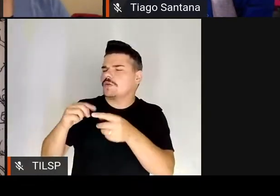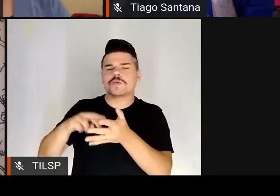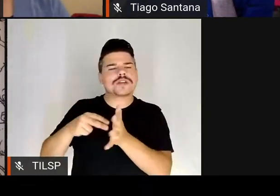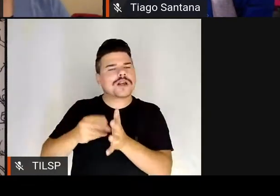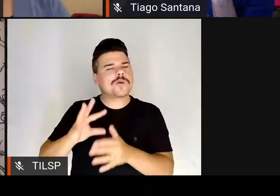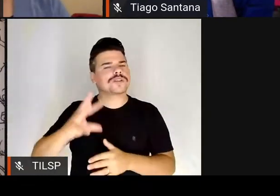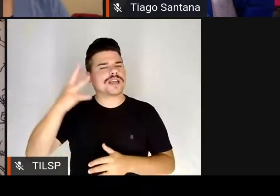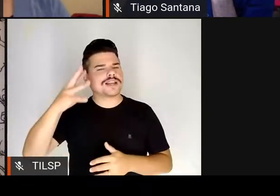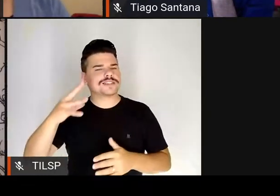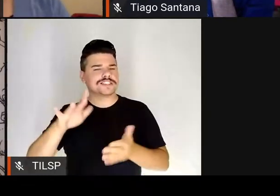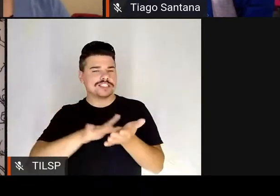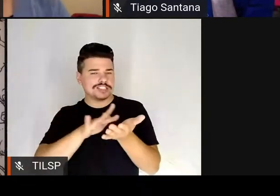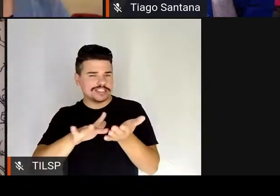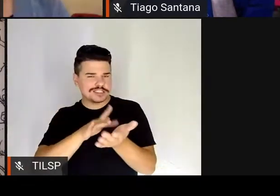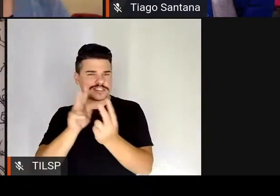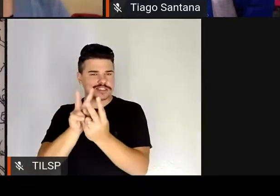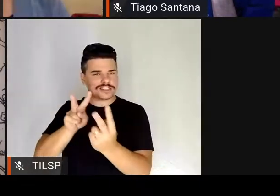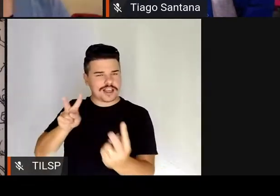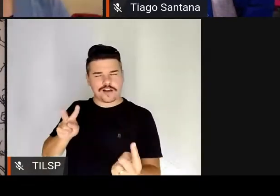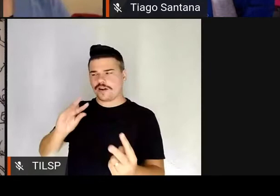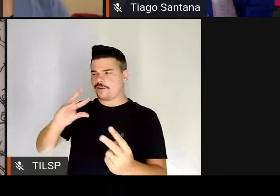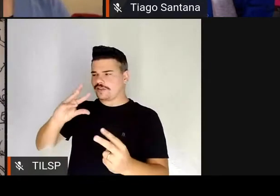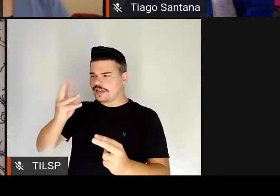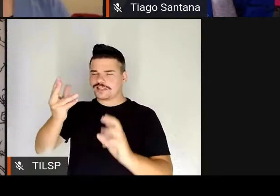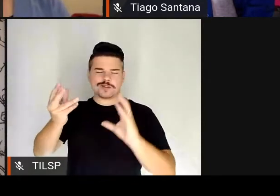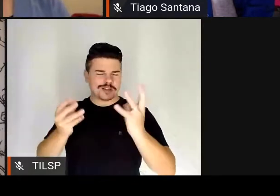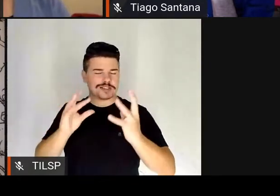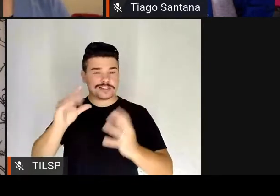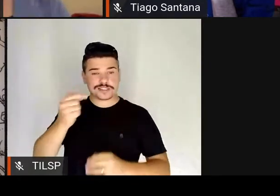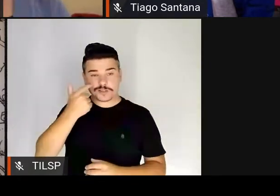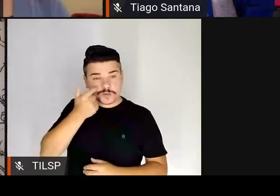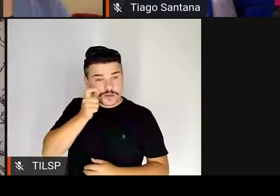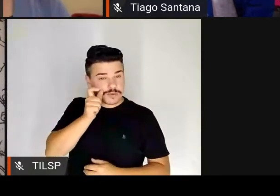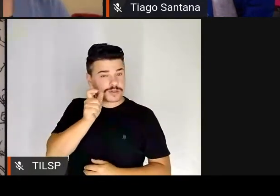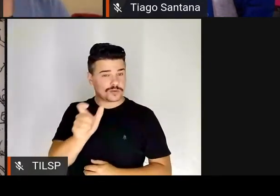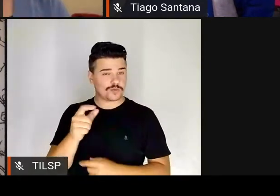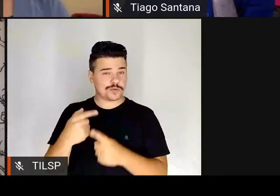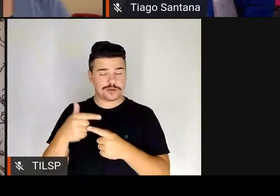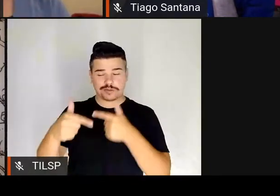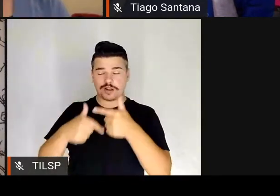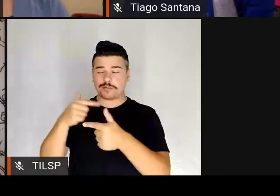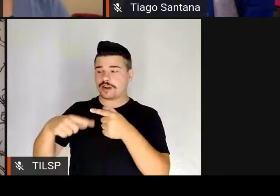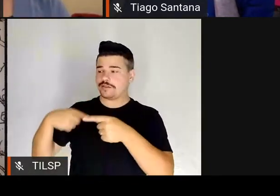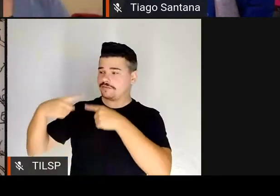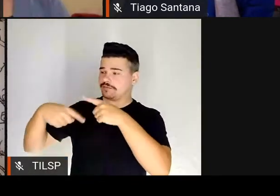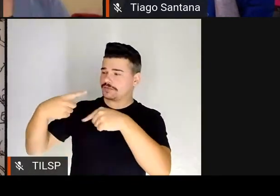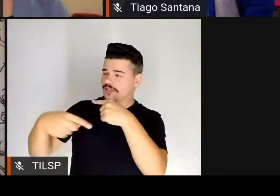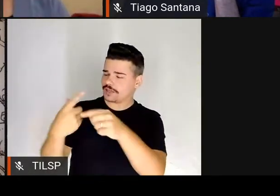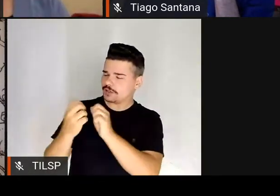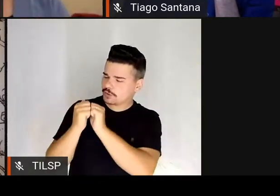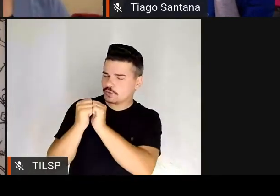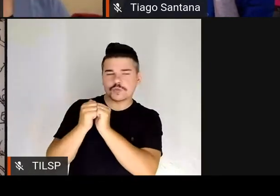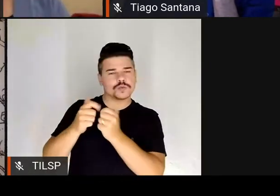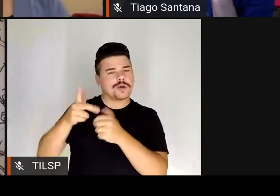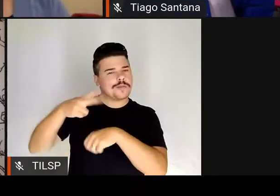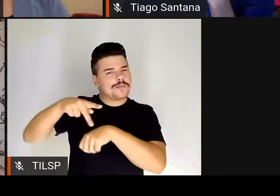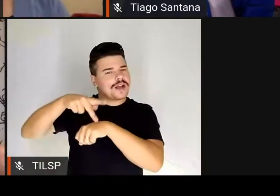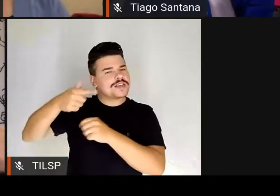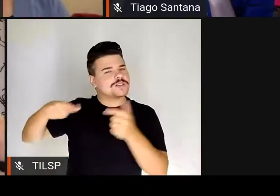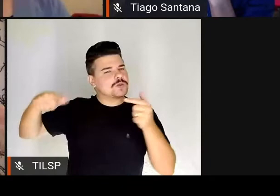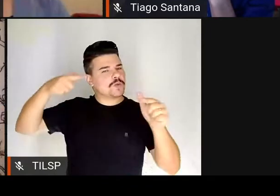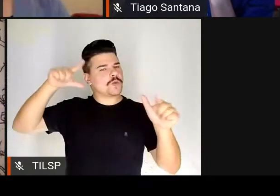acontecendo, né. E me impressionou muito essa trajetória dele, assim, no sentido das coberturas internacionais, né, de